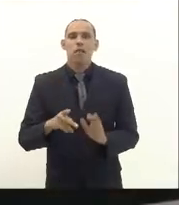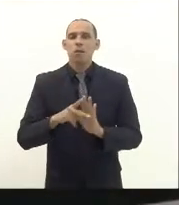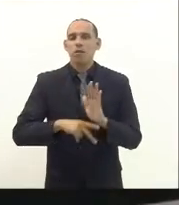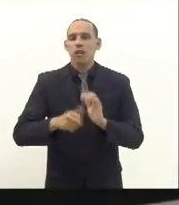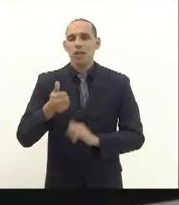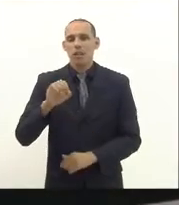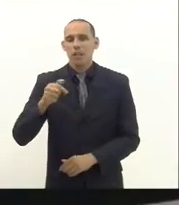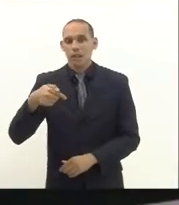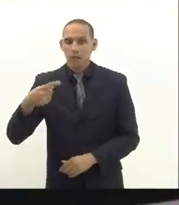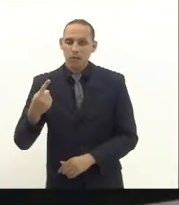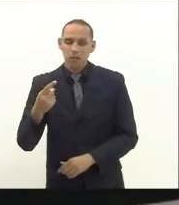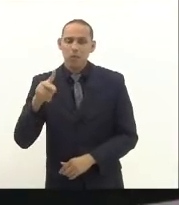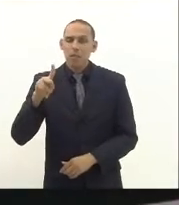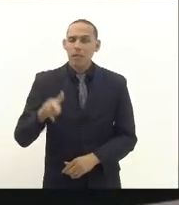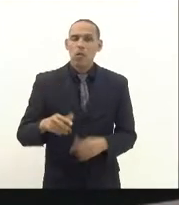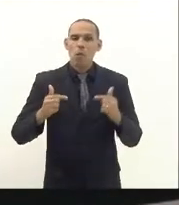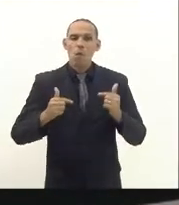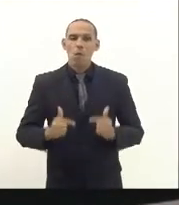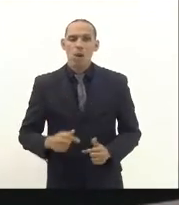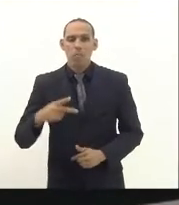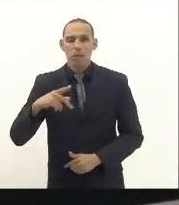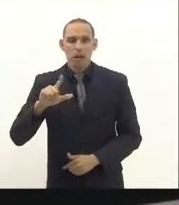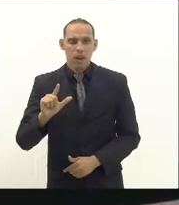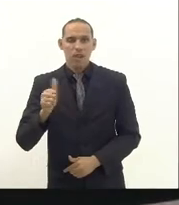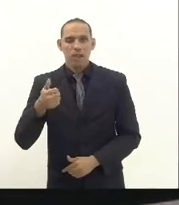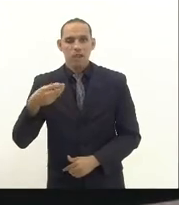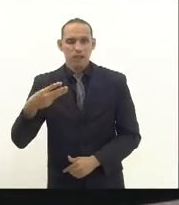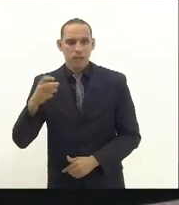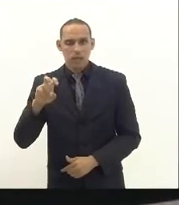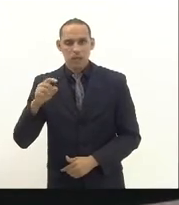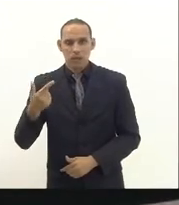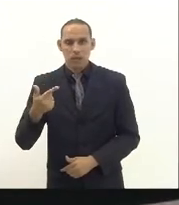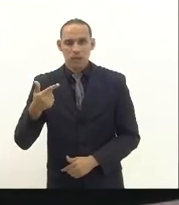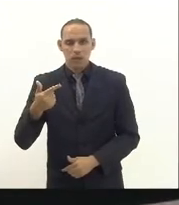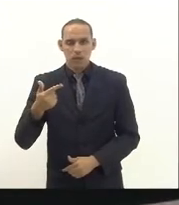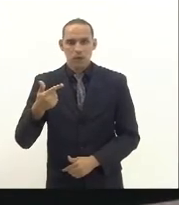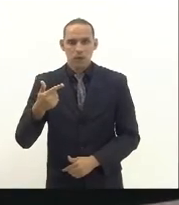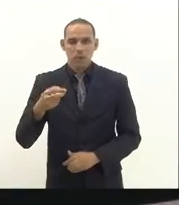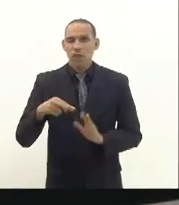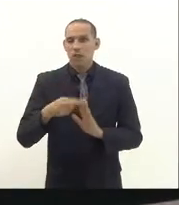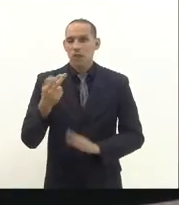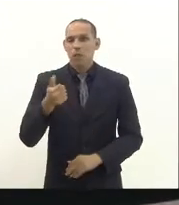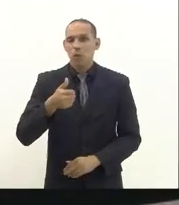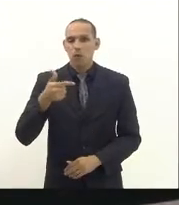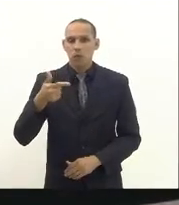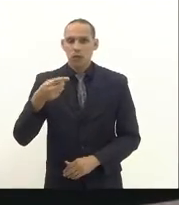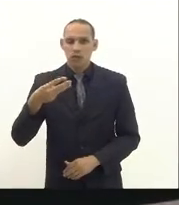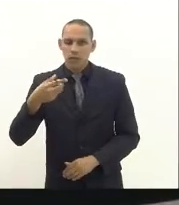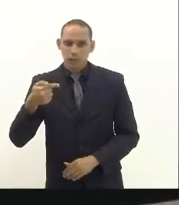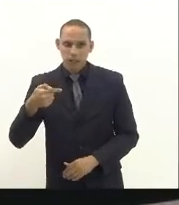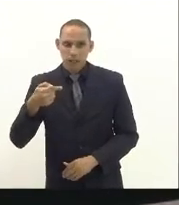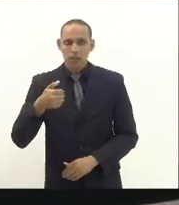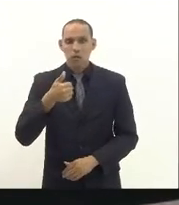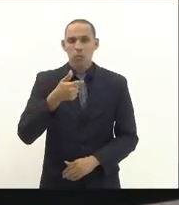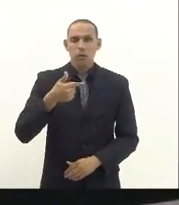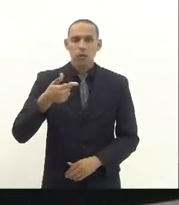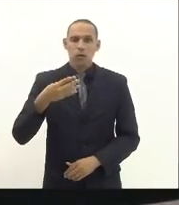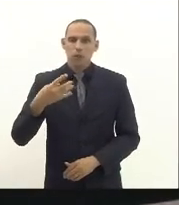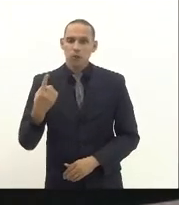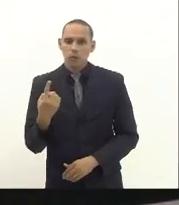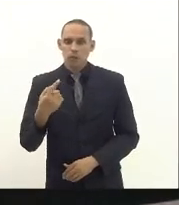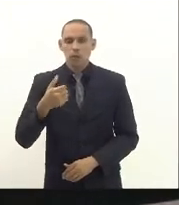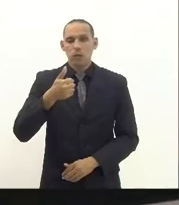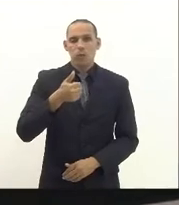Presidente é abstenção no PL 1352 resolução um dois três 71241